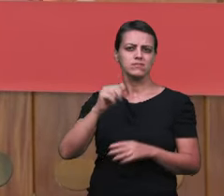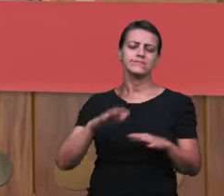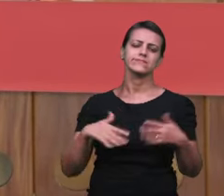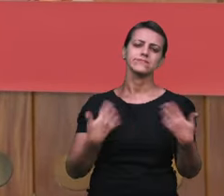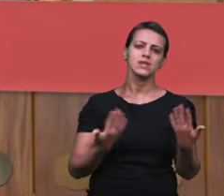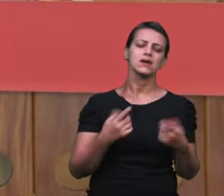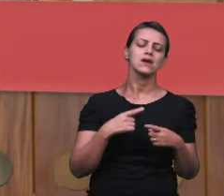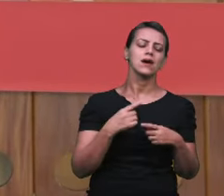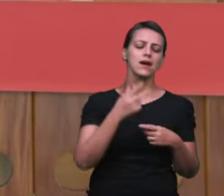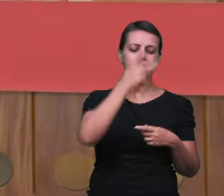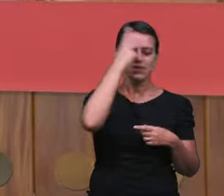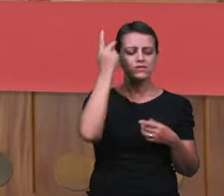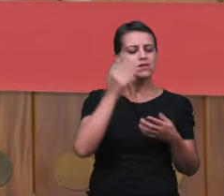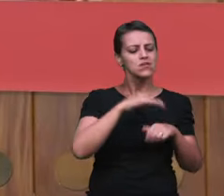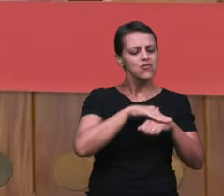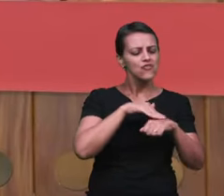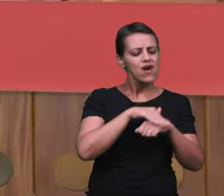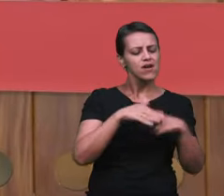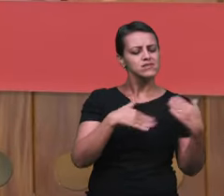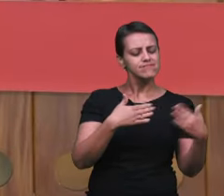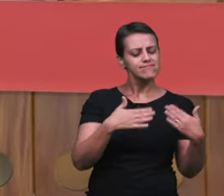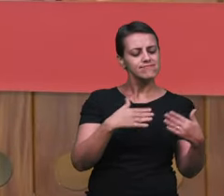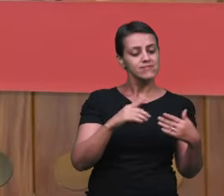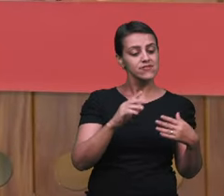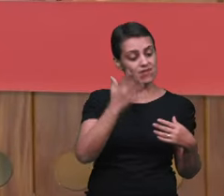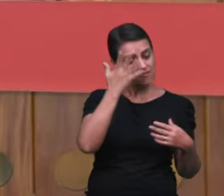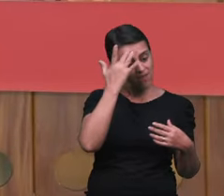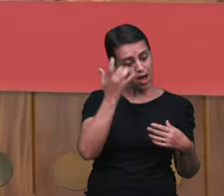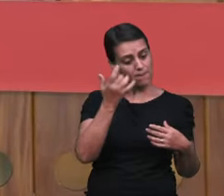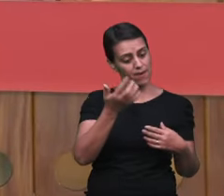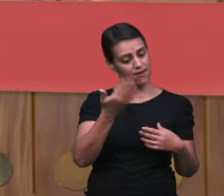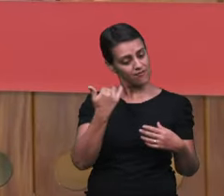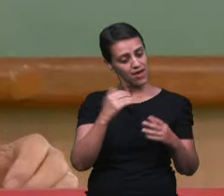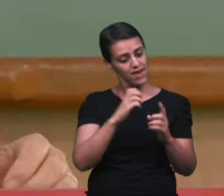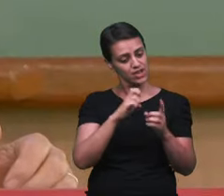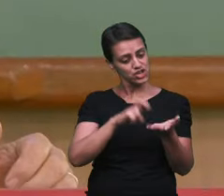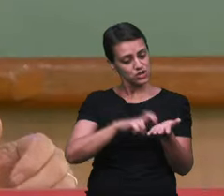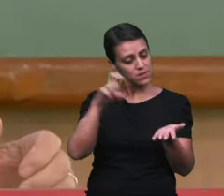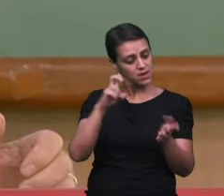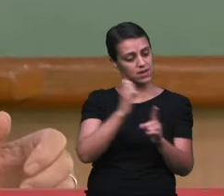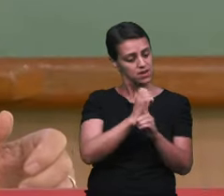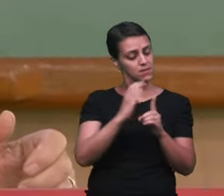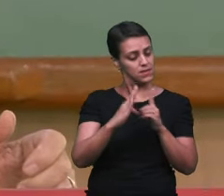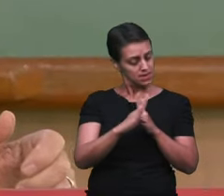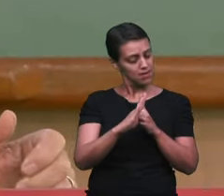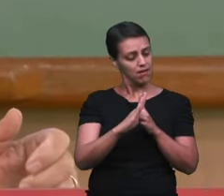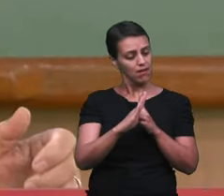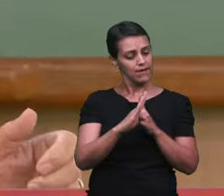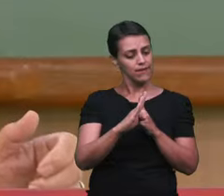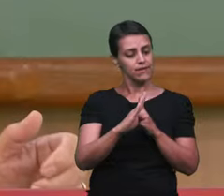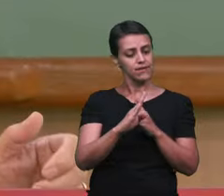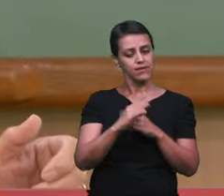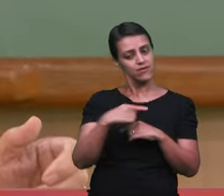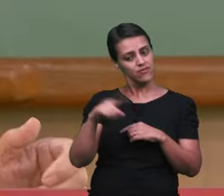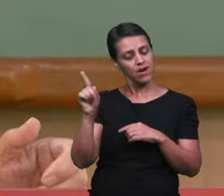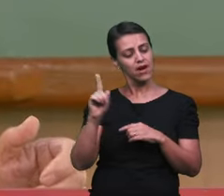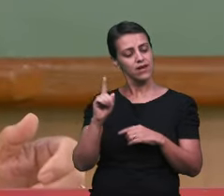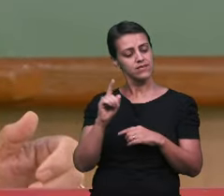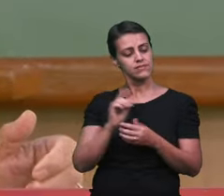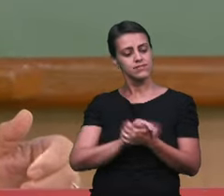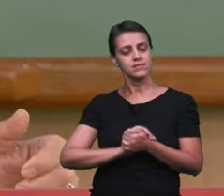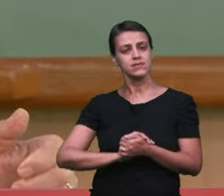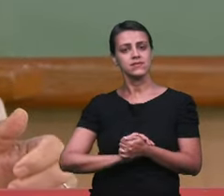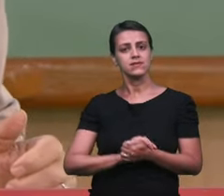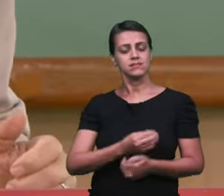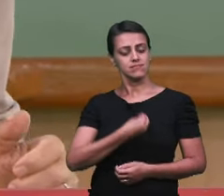foi realizado ela o convite para que no dia seguinte ela estivesse na Escola Bíblica Dominical para participar do Trombetas e Festas. E